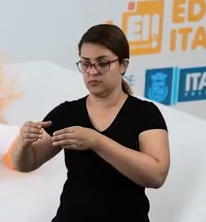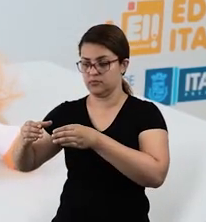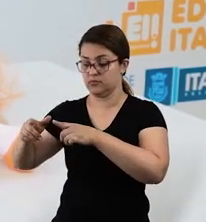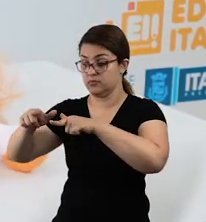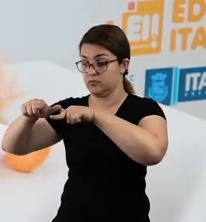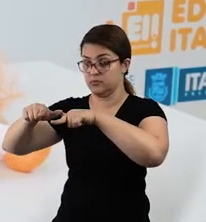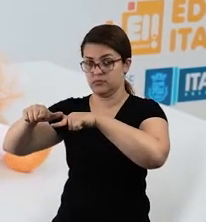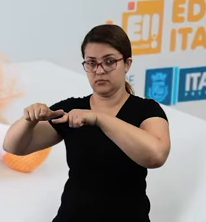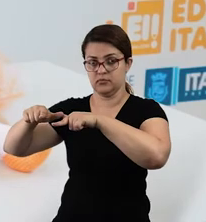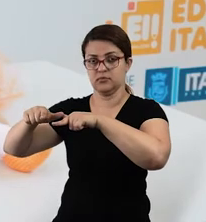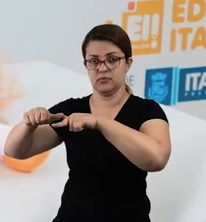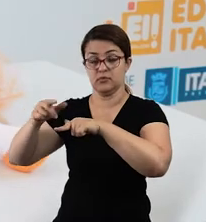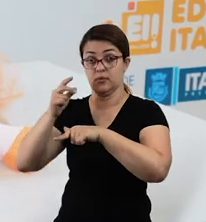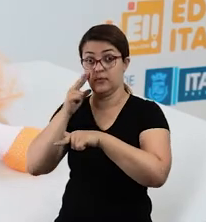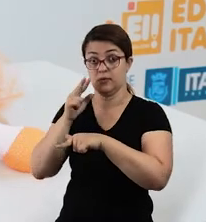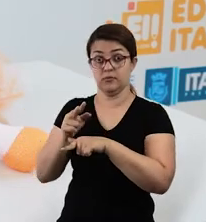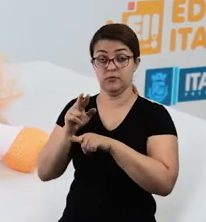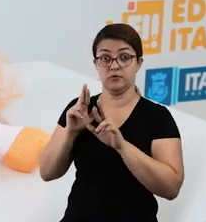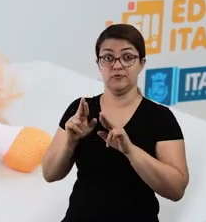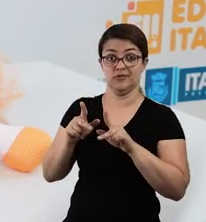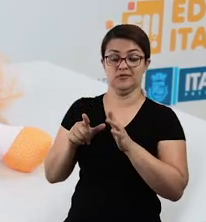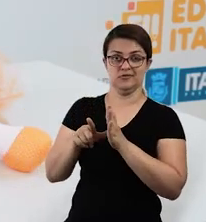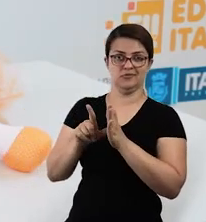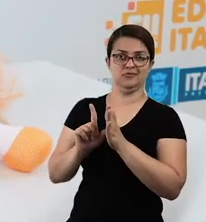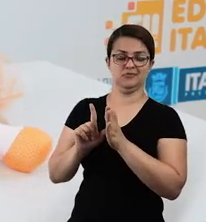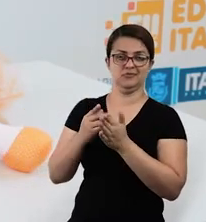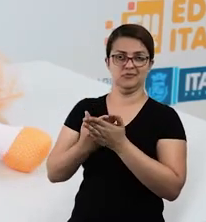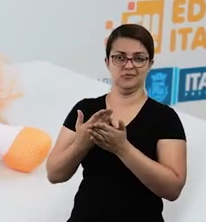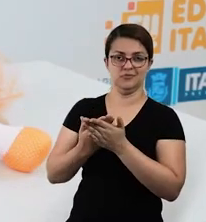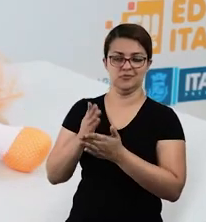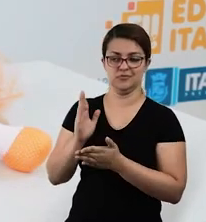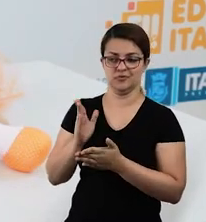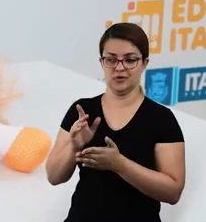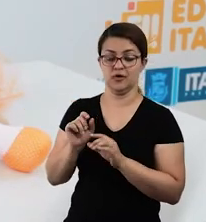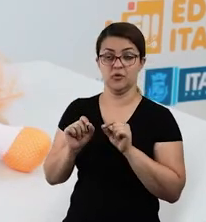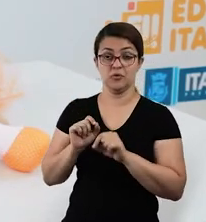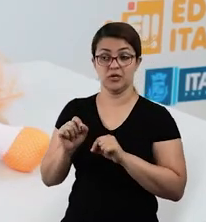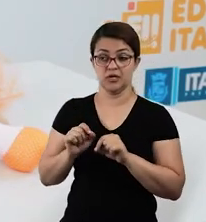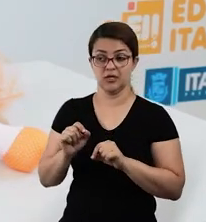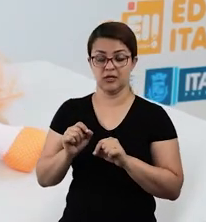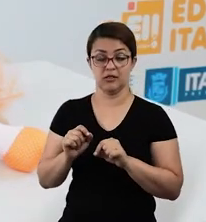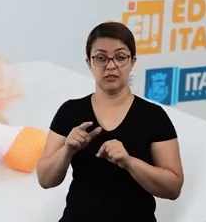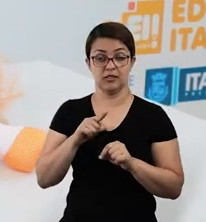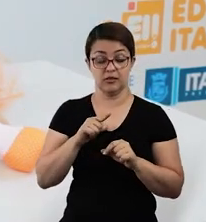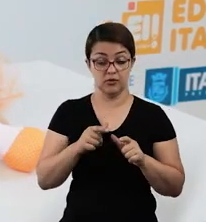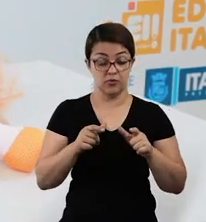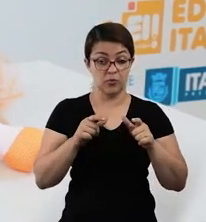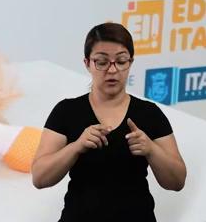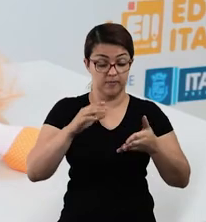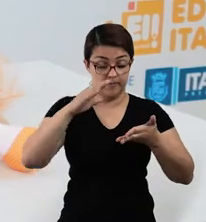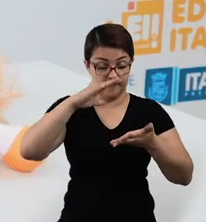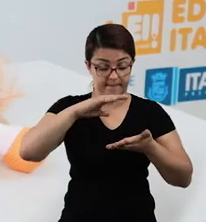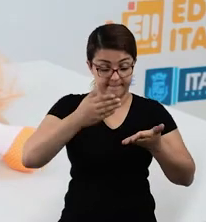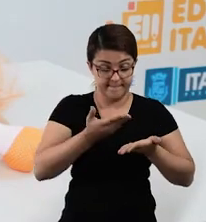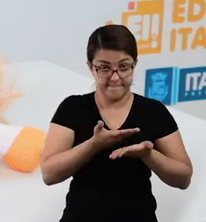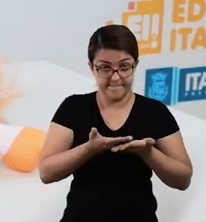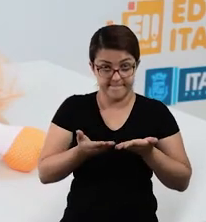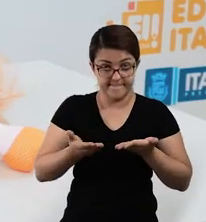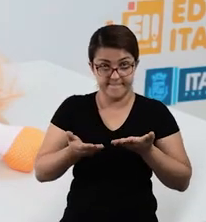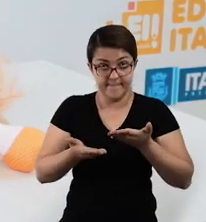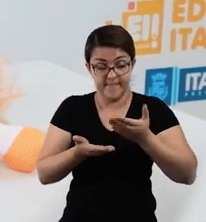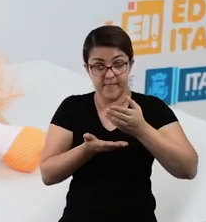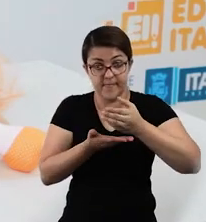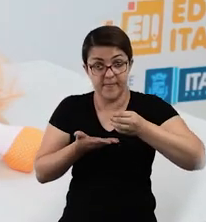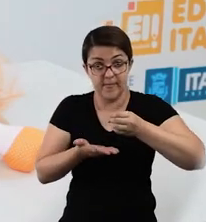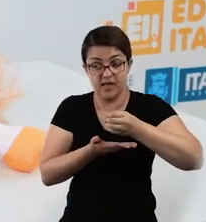são diferentes daquele outro que nós estudamos. Esses daqui, eles apresentam uma base, com exceção